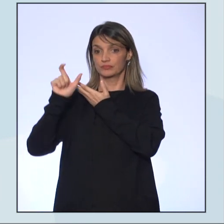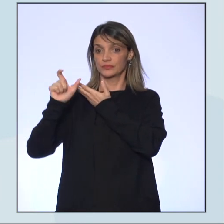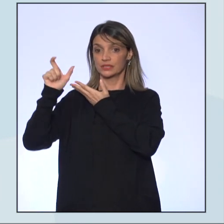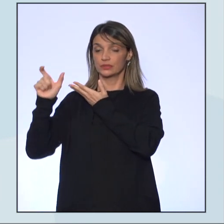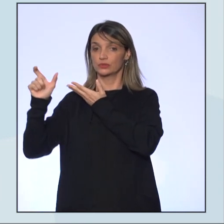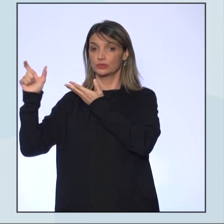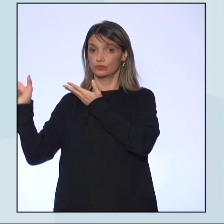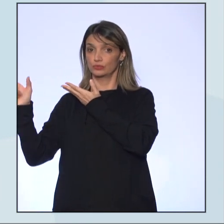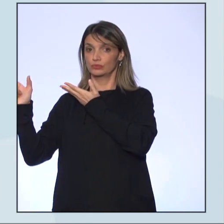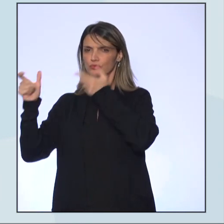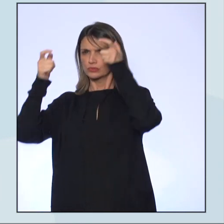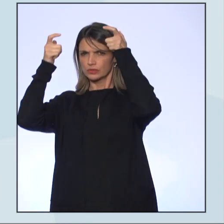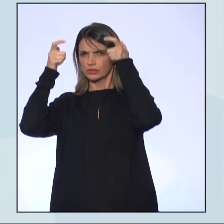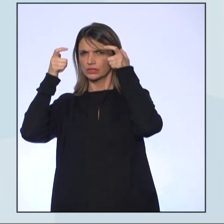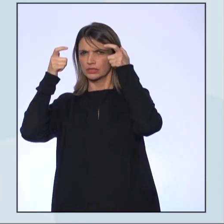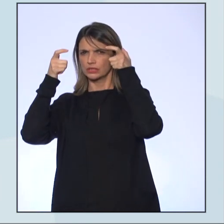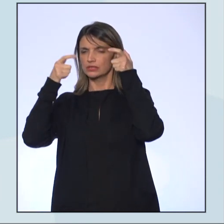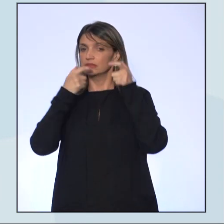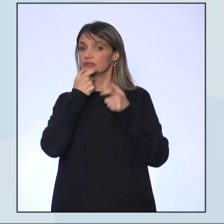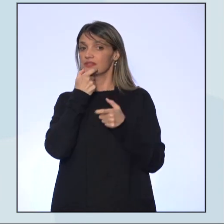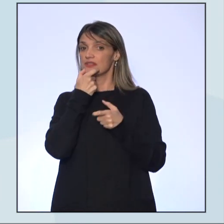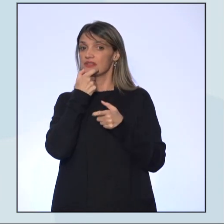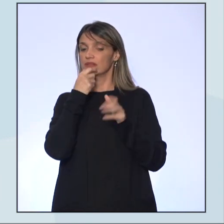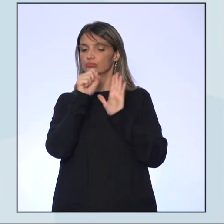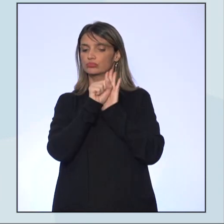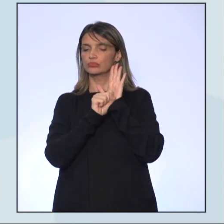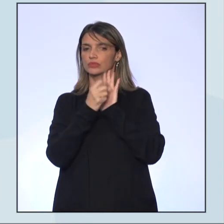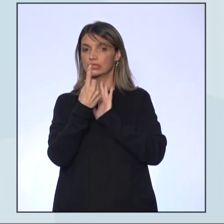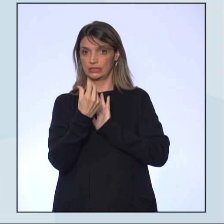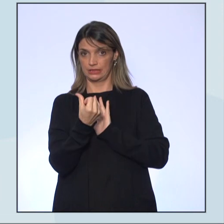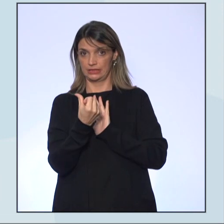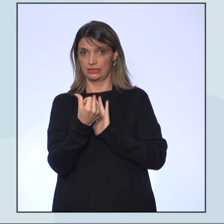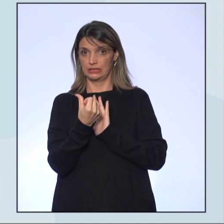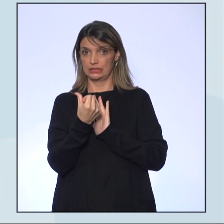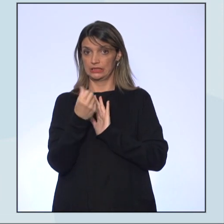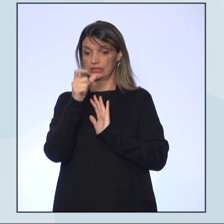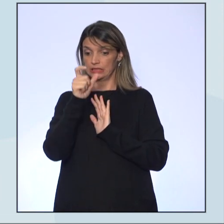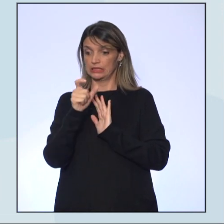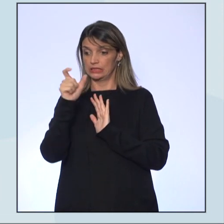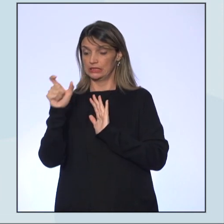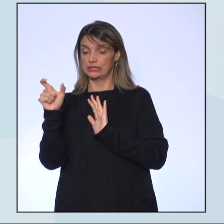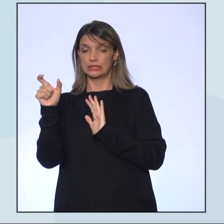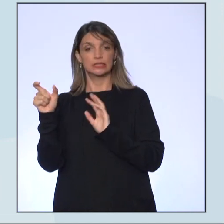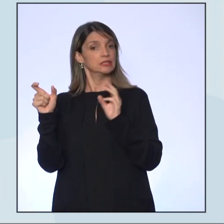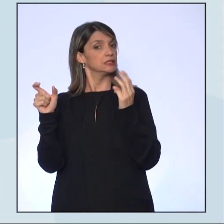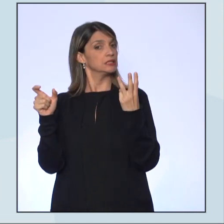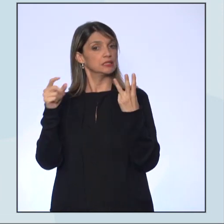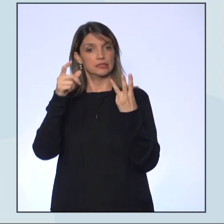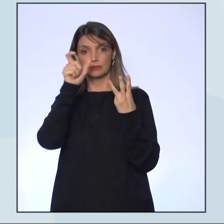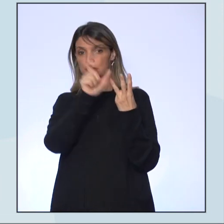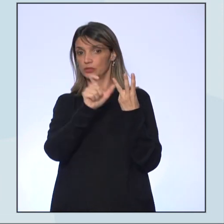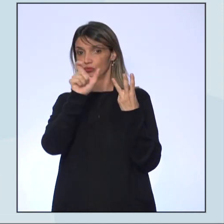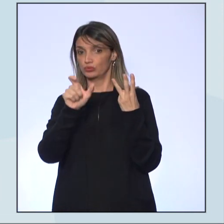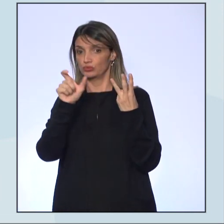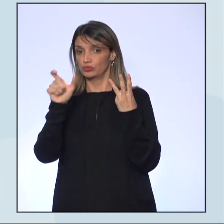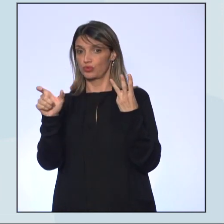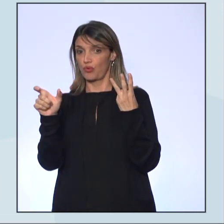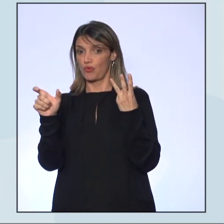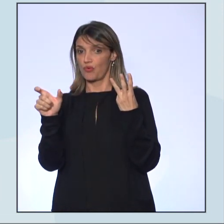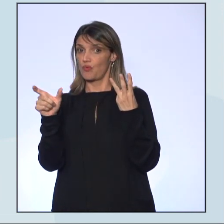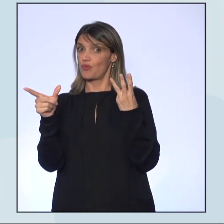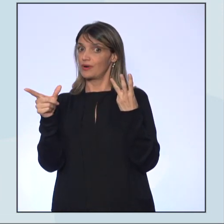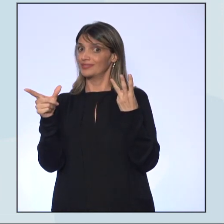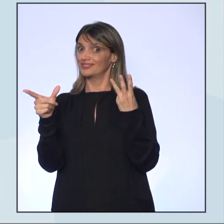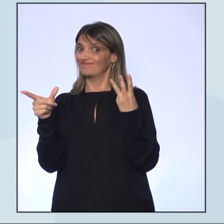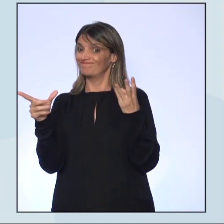realeza inglesa do século XVI e essas três pessoas protagonizaram um triângulo amoroso,